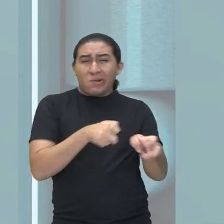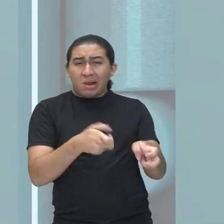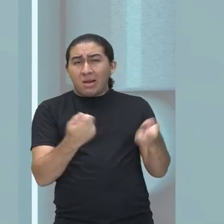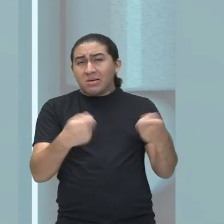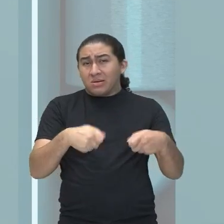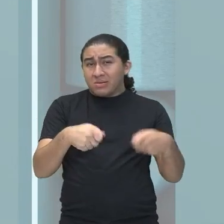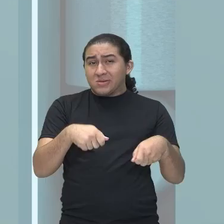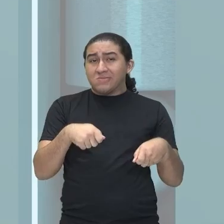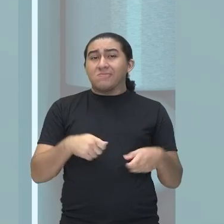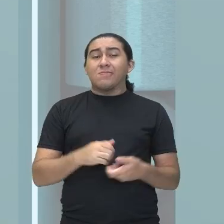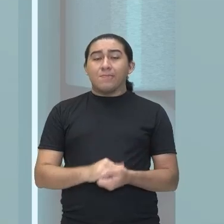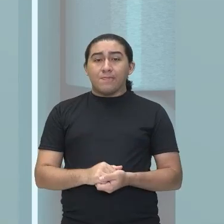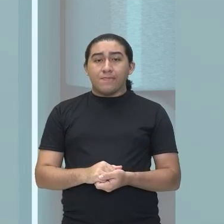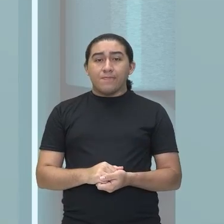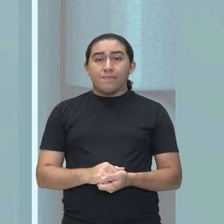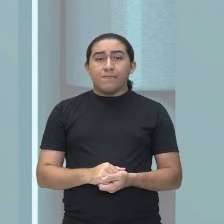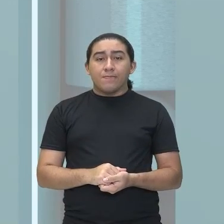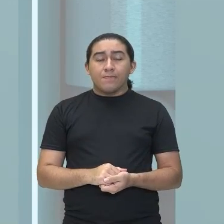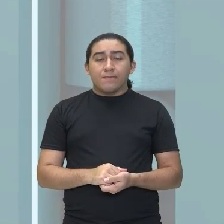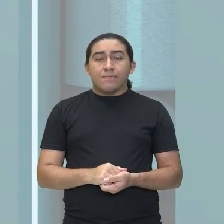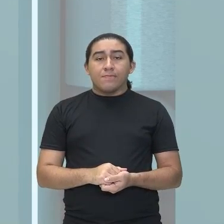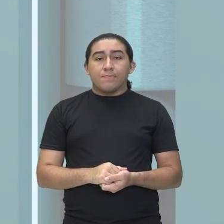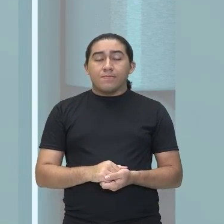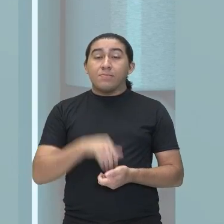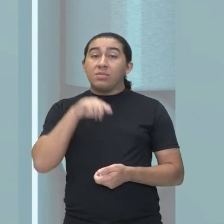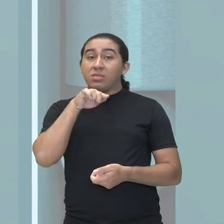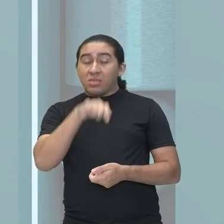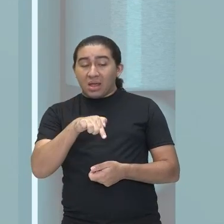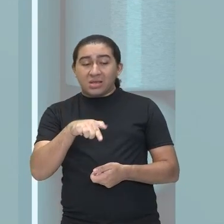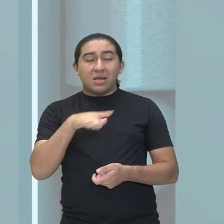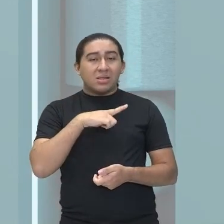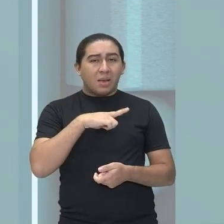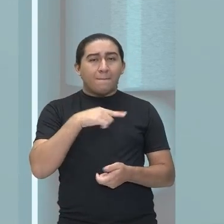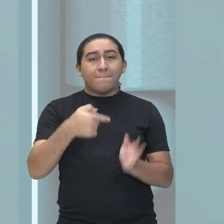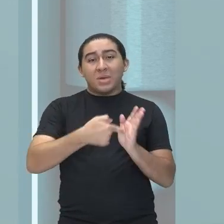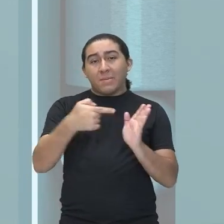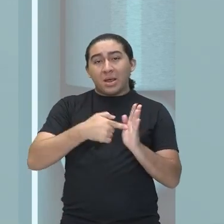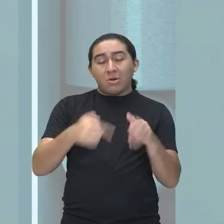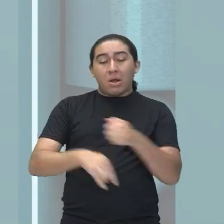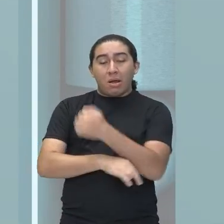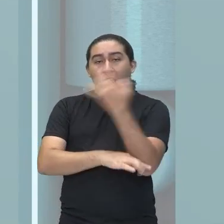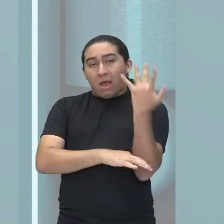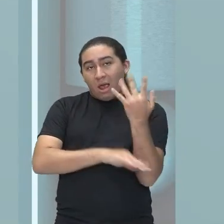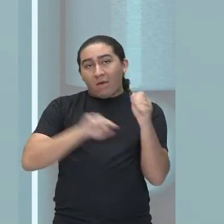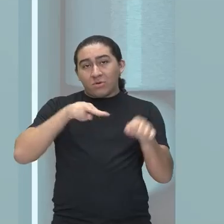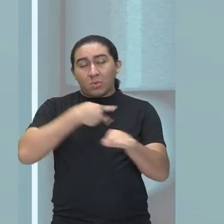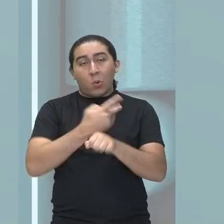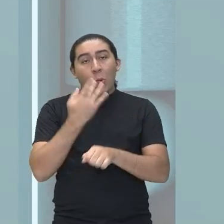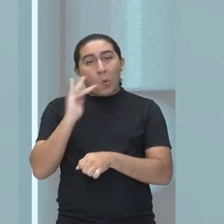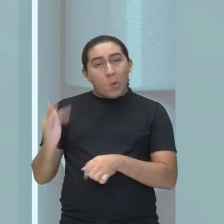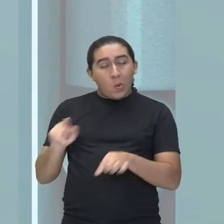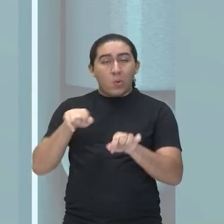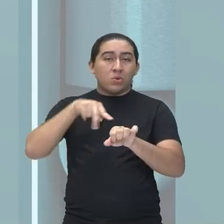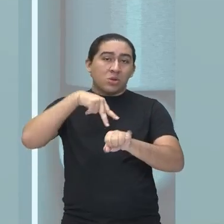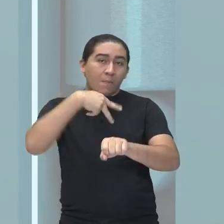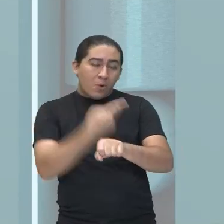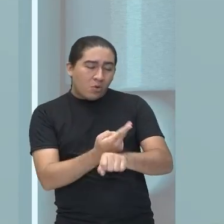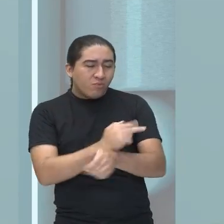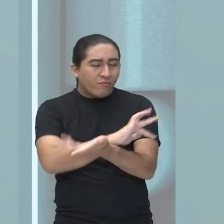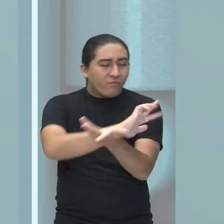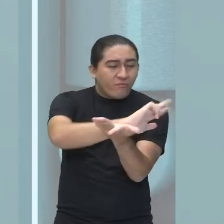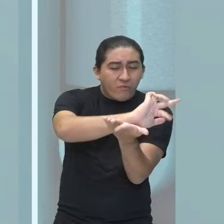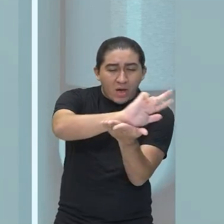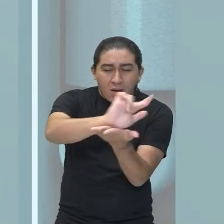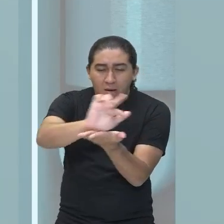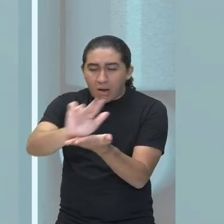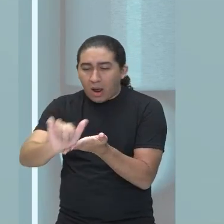capitanias hereditárias, por essa exploração, primeiro pau-brasil, depois ouro, depois pedras preciosas e aí por